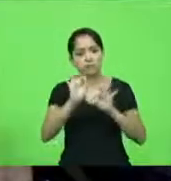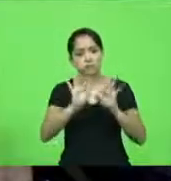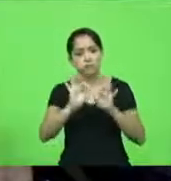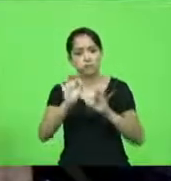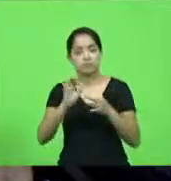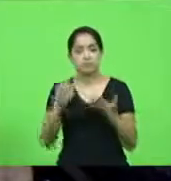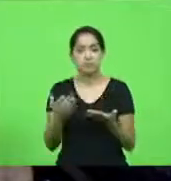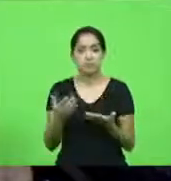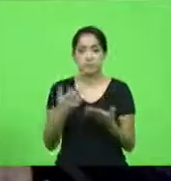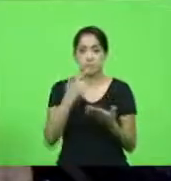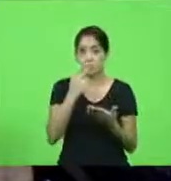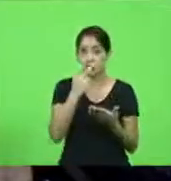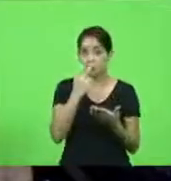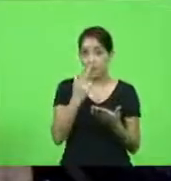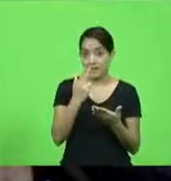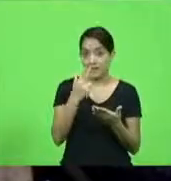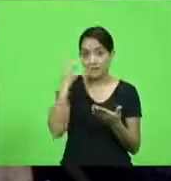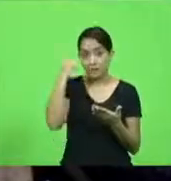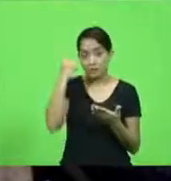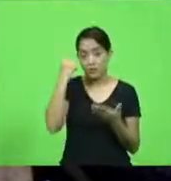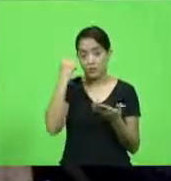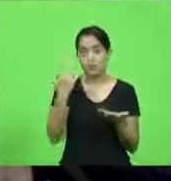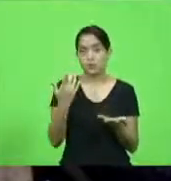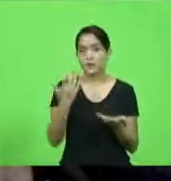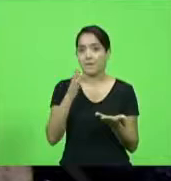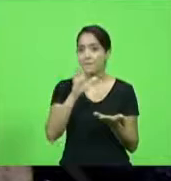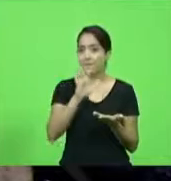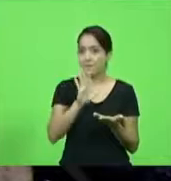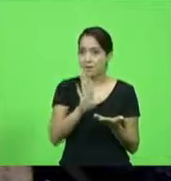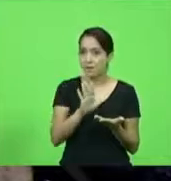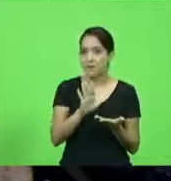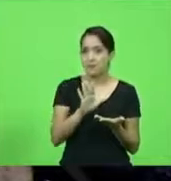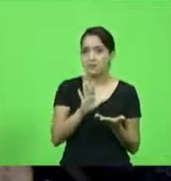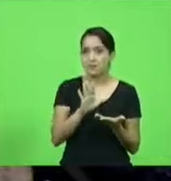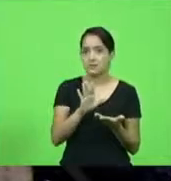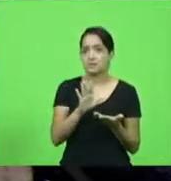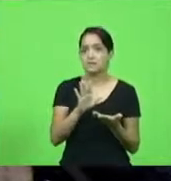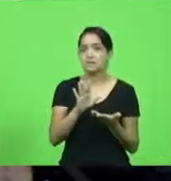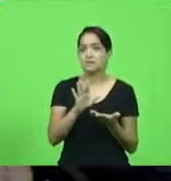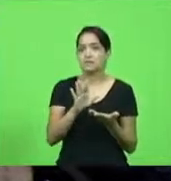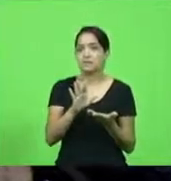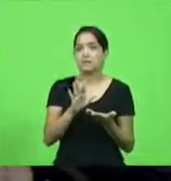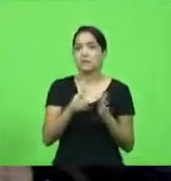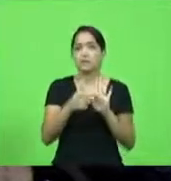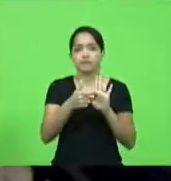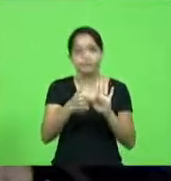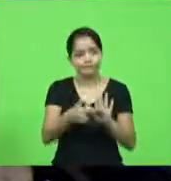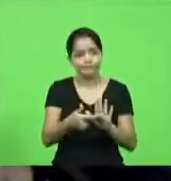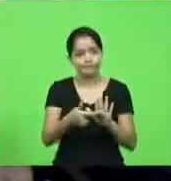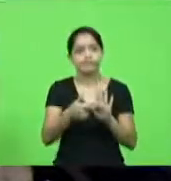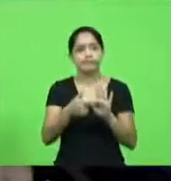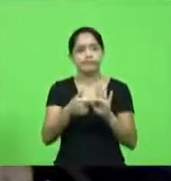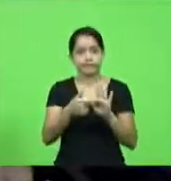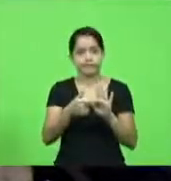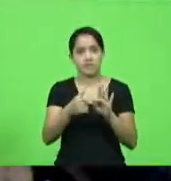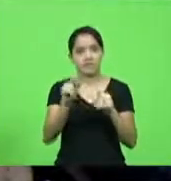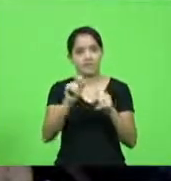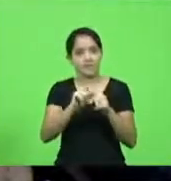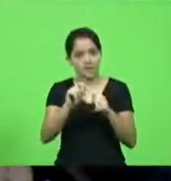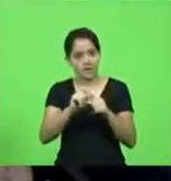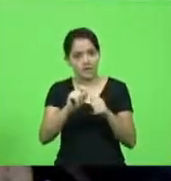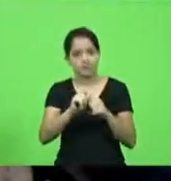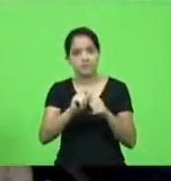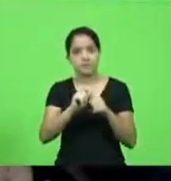hoje, talvez, loucura, mas um dia aquilo que se tornou executável, aquilo que se tornou ação, também